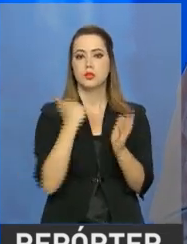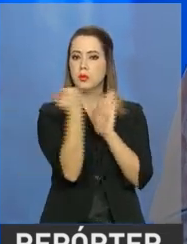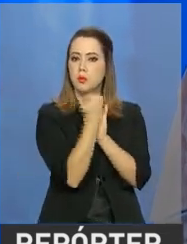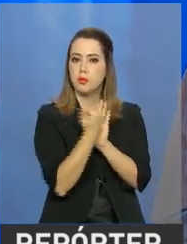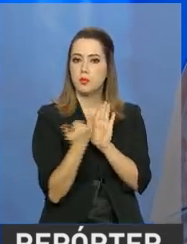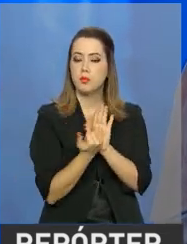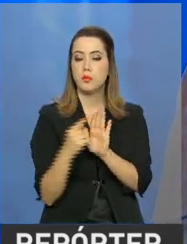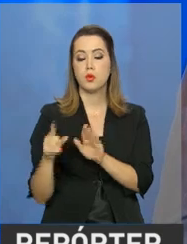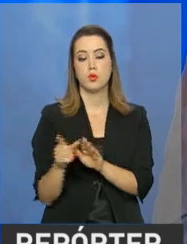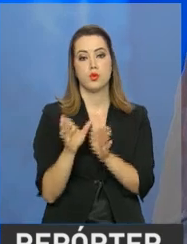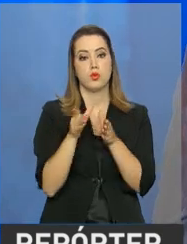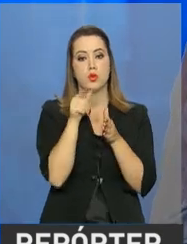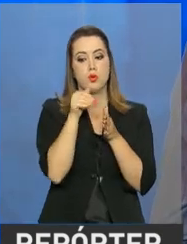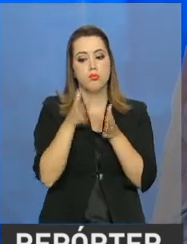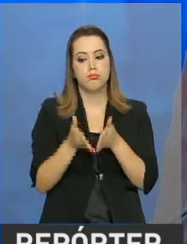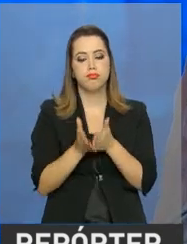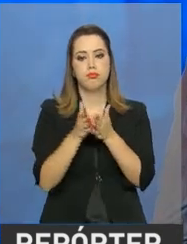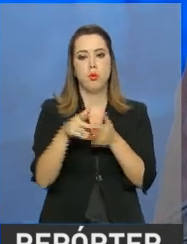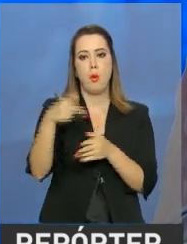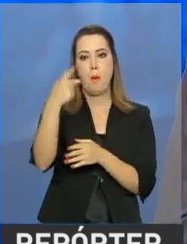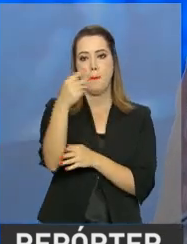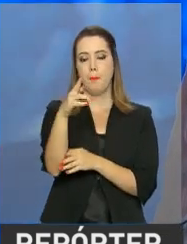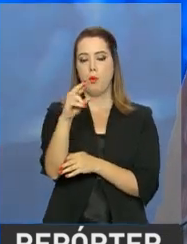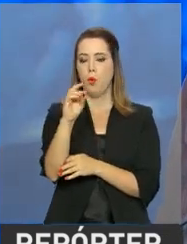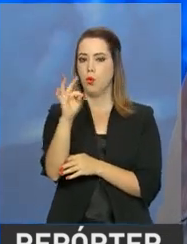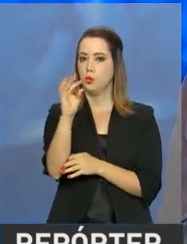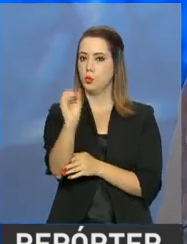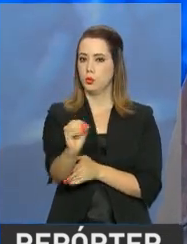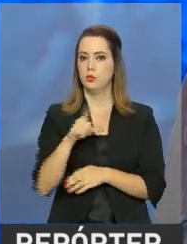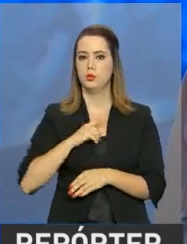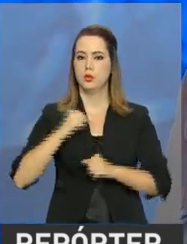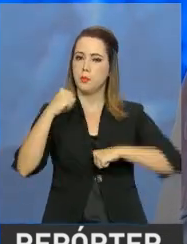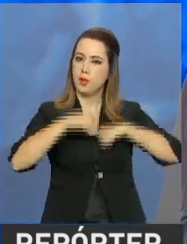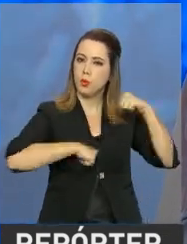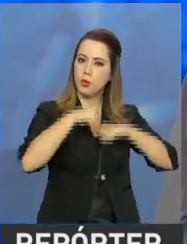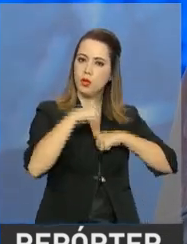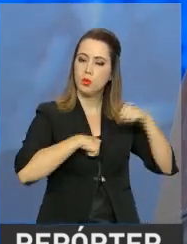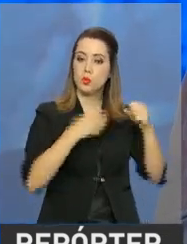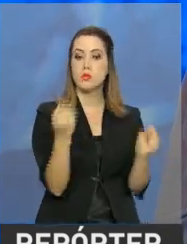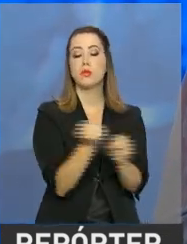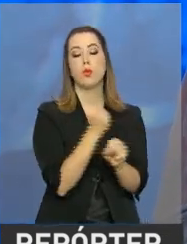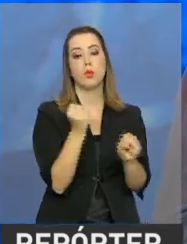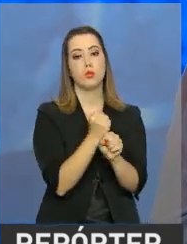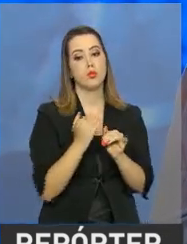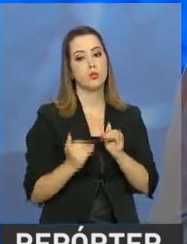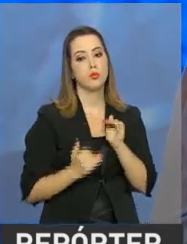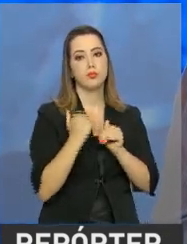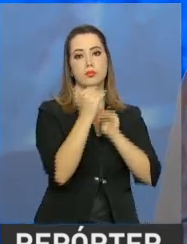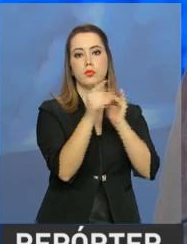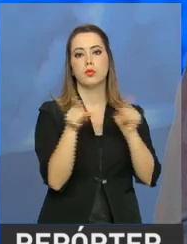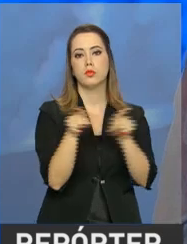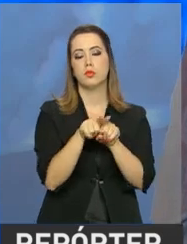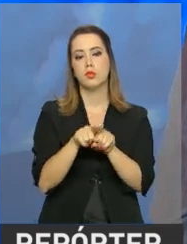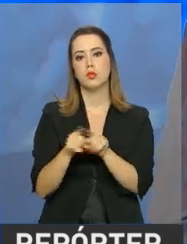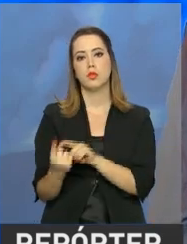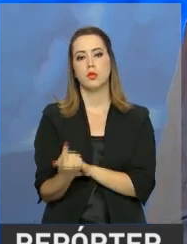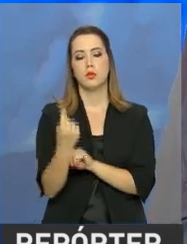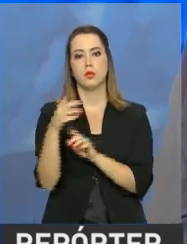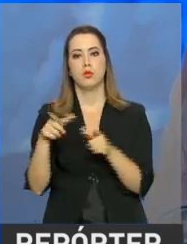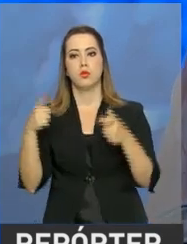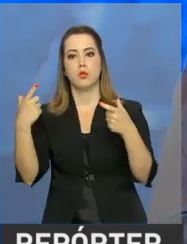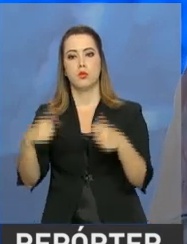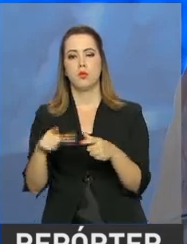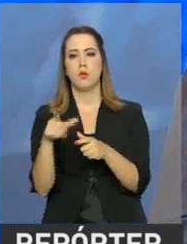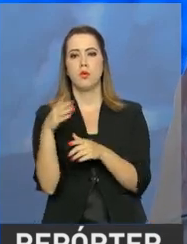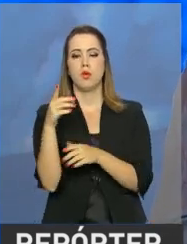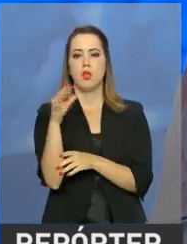em um porto e na construção de uma indústria siderúrgica no Maranhão. E também a criação de um fundo para financiar projetos